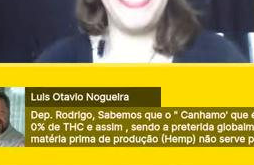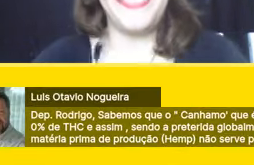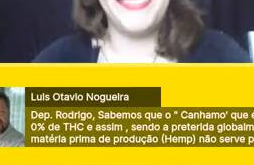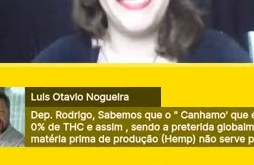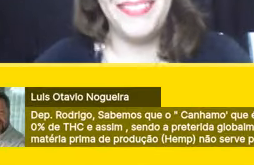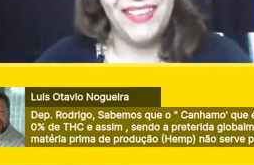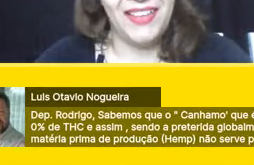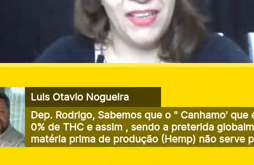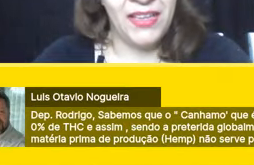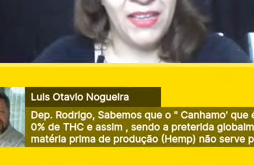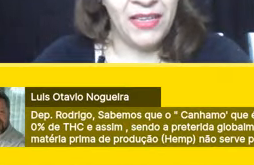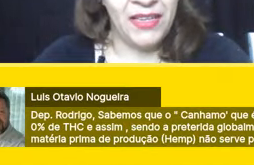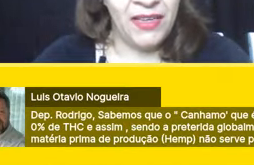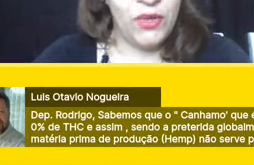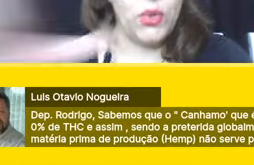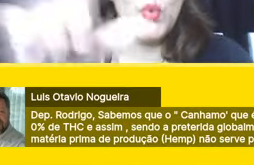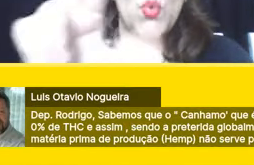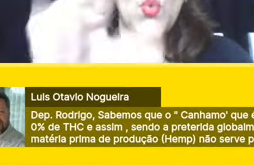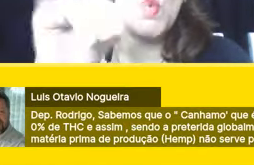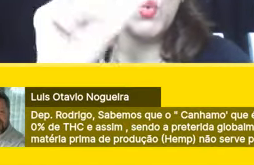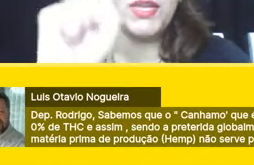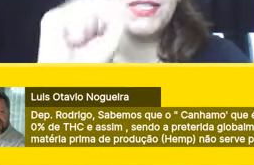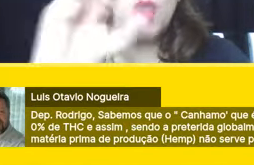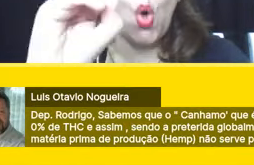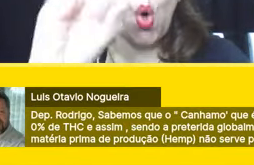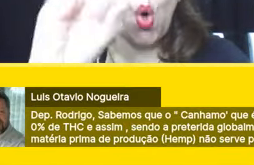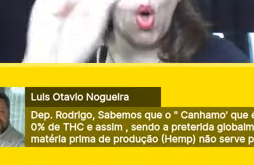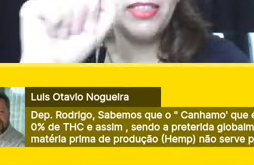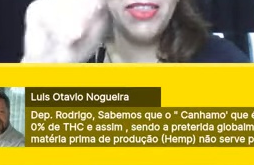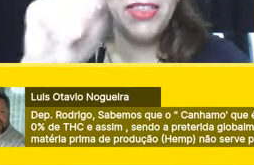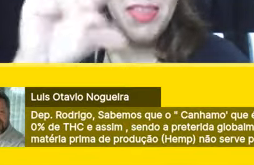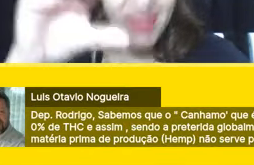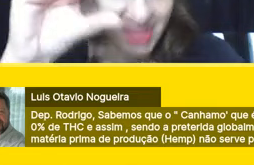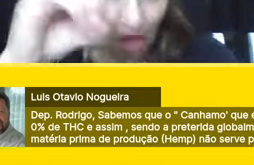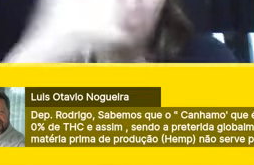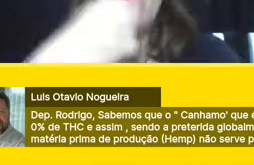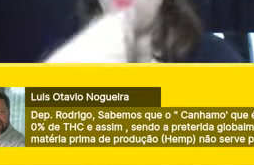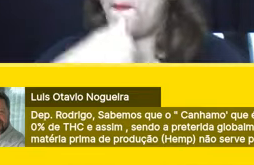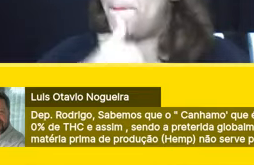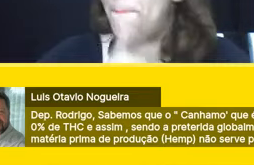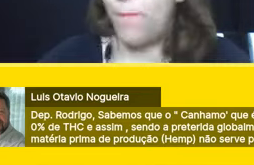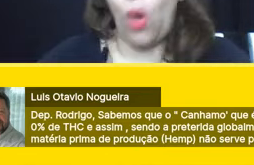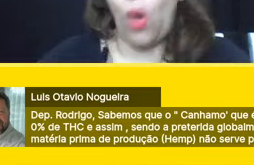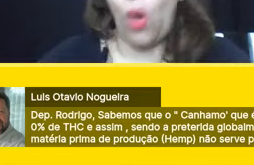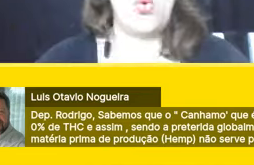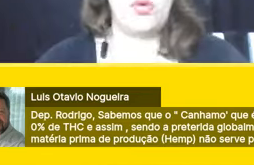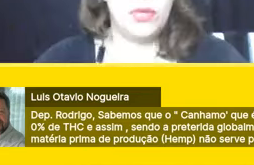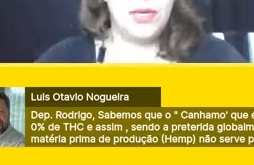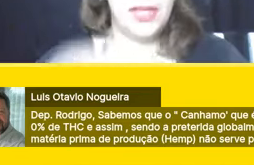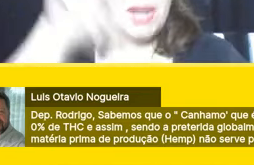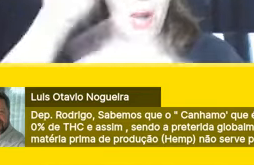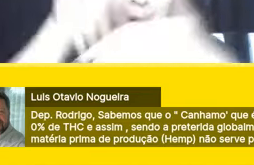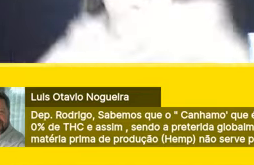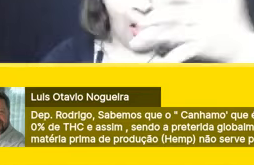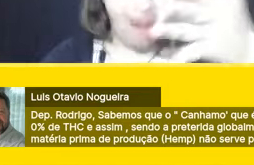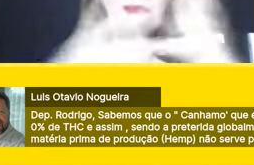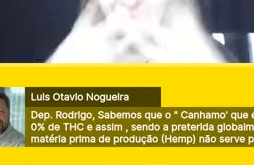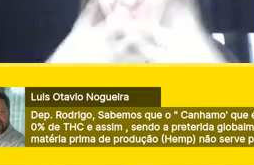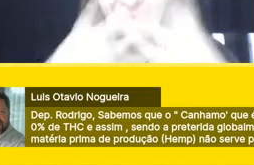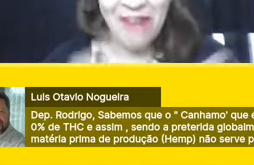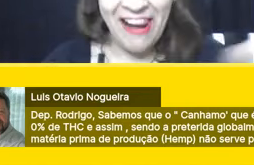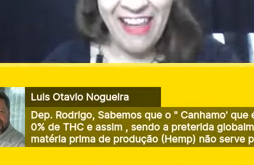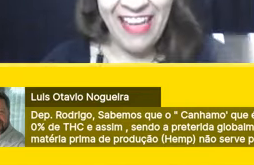só, aqui Luiz Otávio fez uma colocação, é quase um livro, mas nós vamos ler aqui,